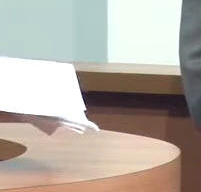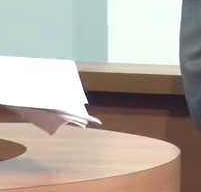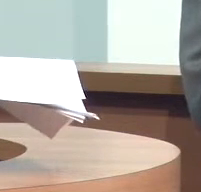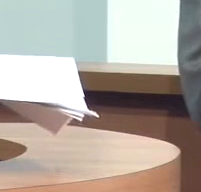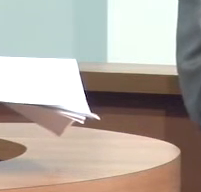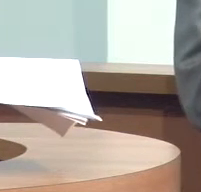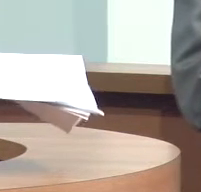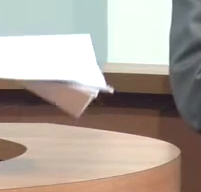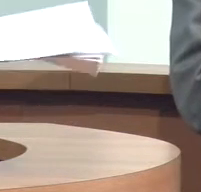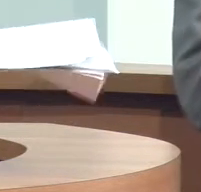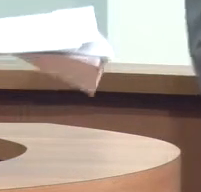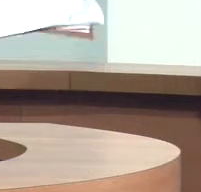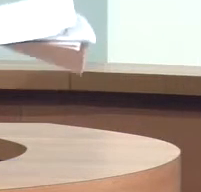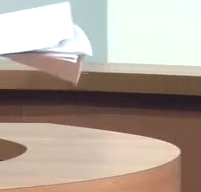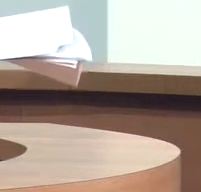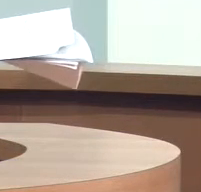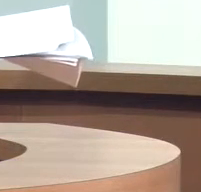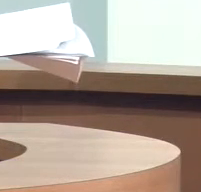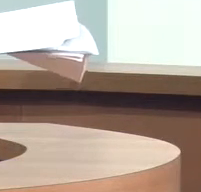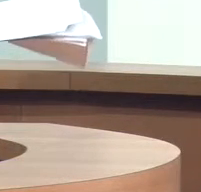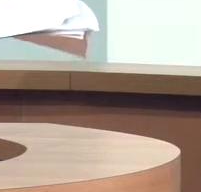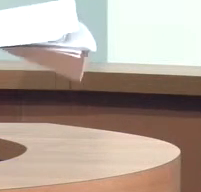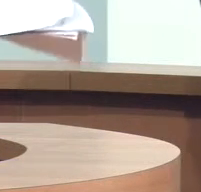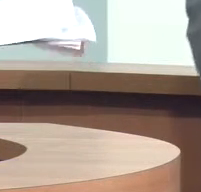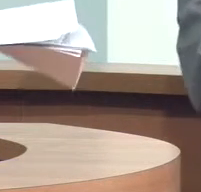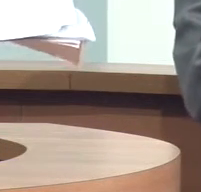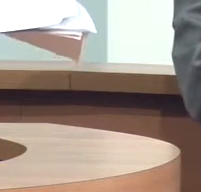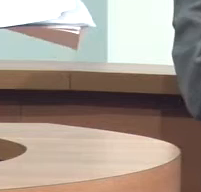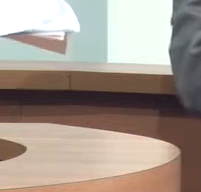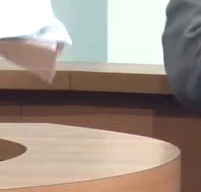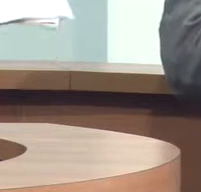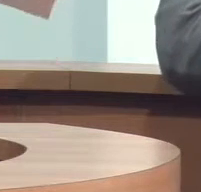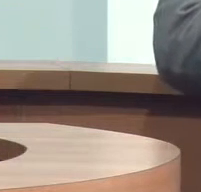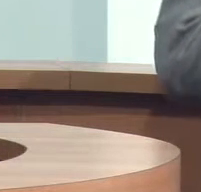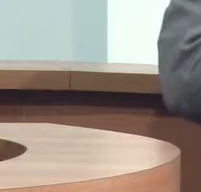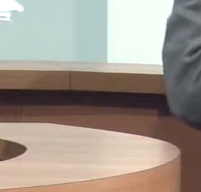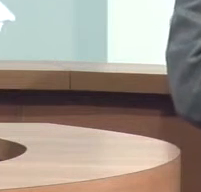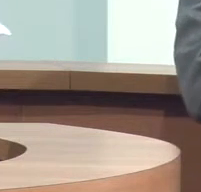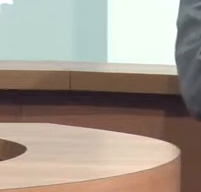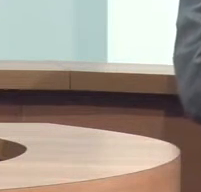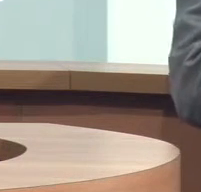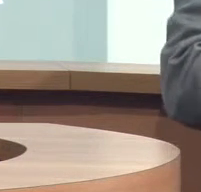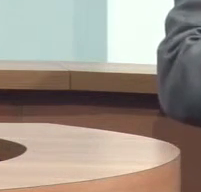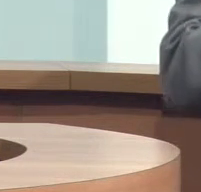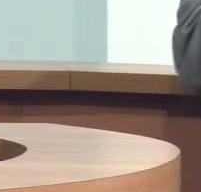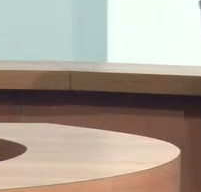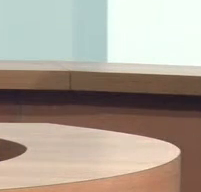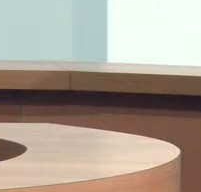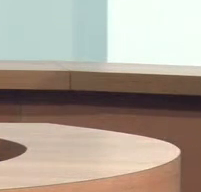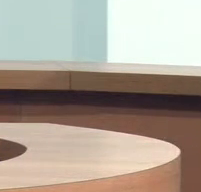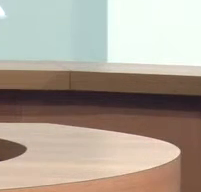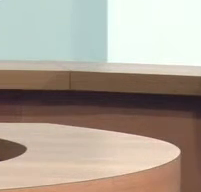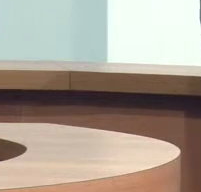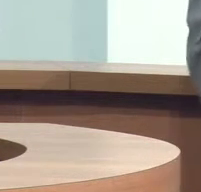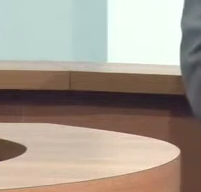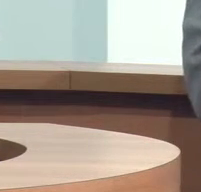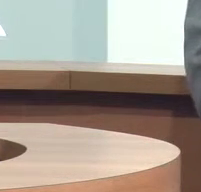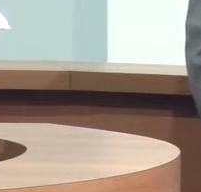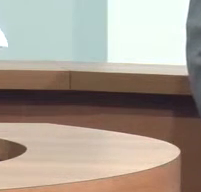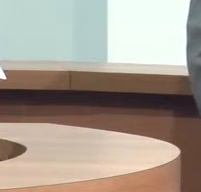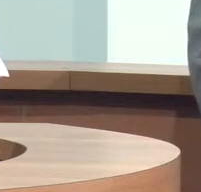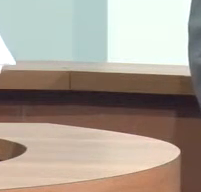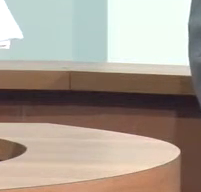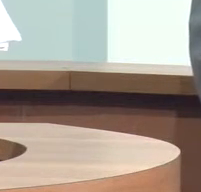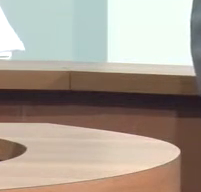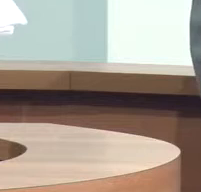realmente com o bem-estar da população. Então, lembrar de que a cidade precisa lembrar de um todo,